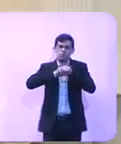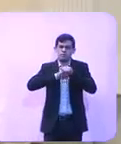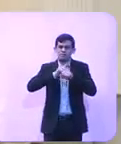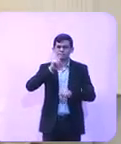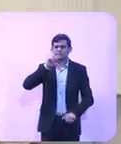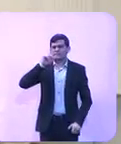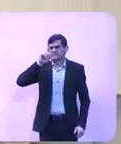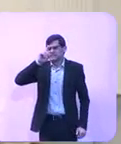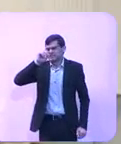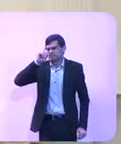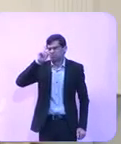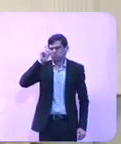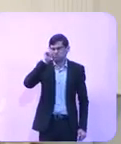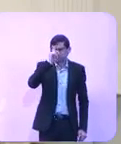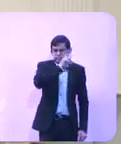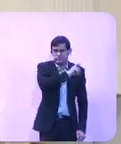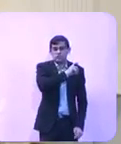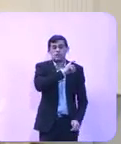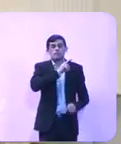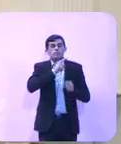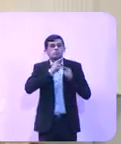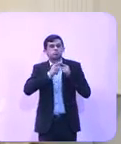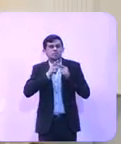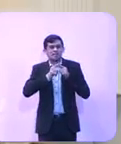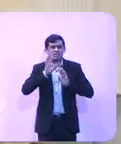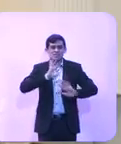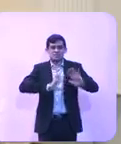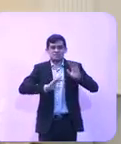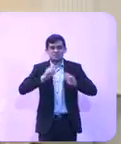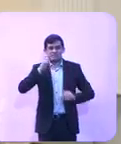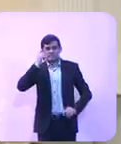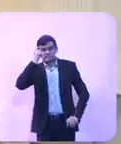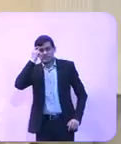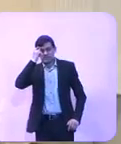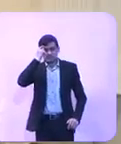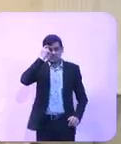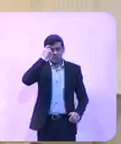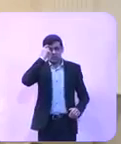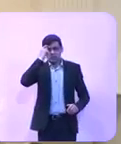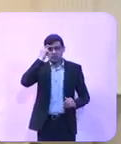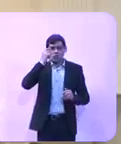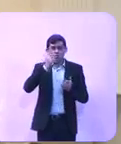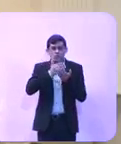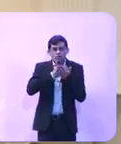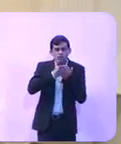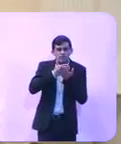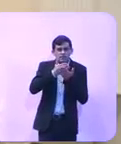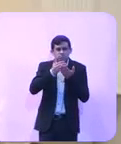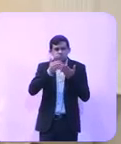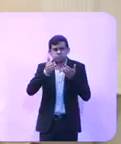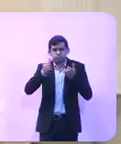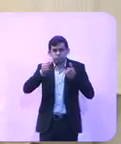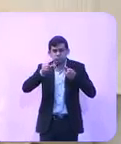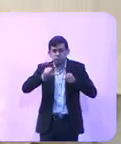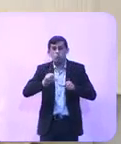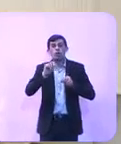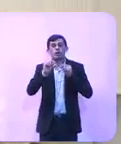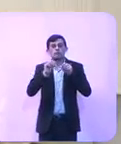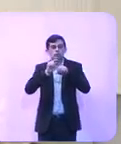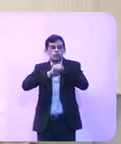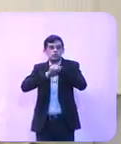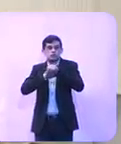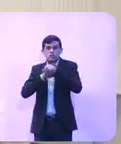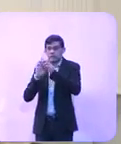tão difícil, porque esse conflito mina a essência da nossa caminhada